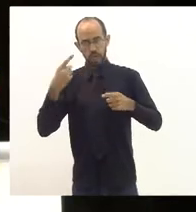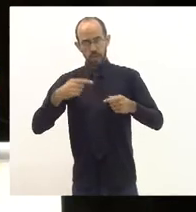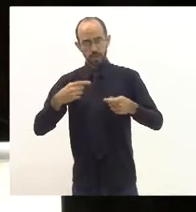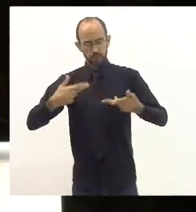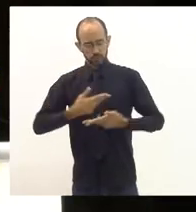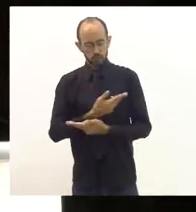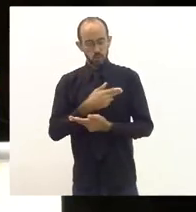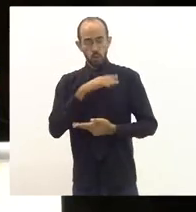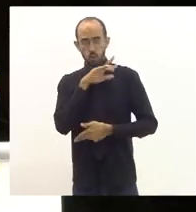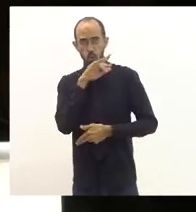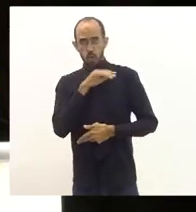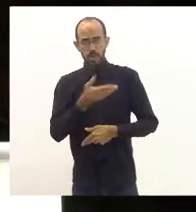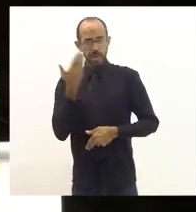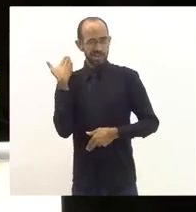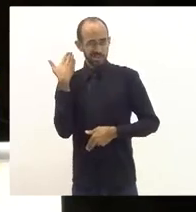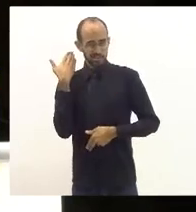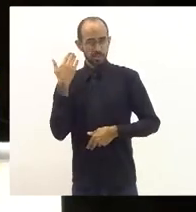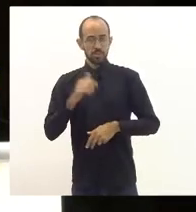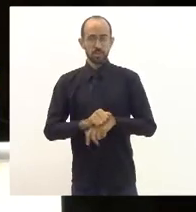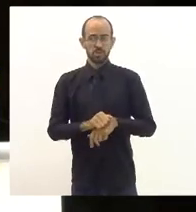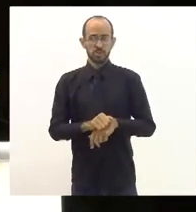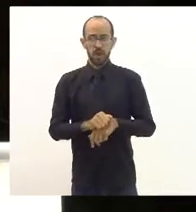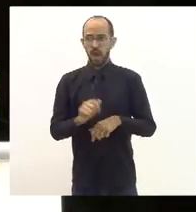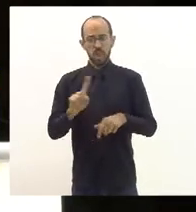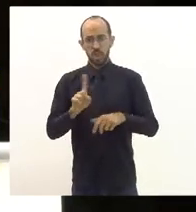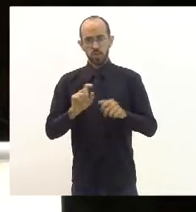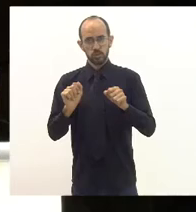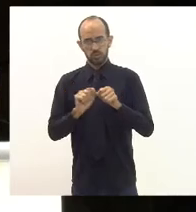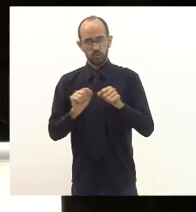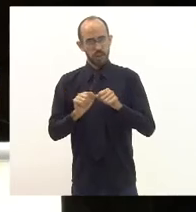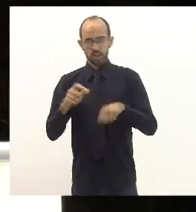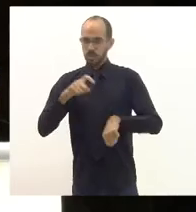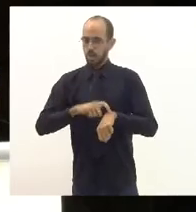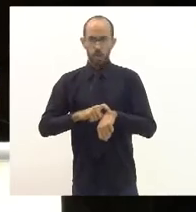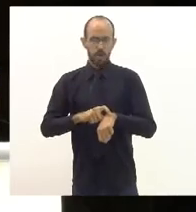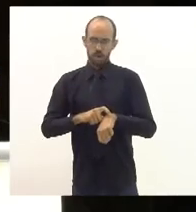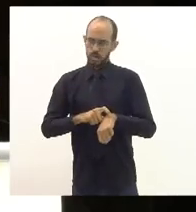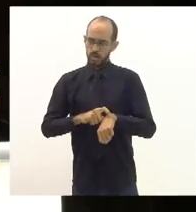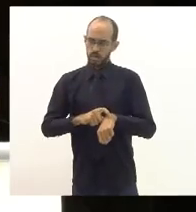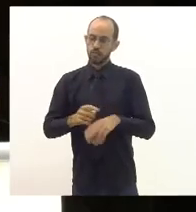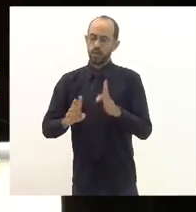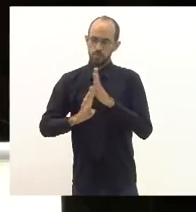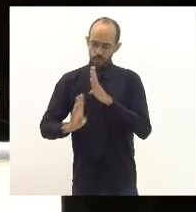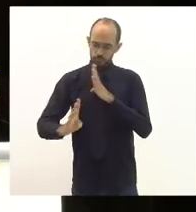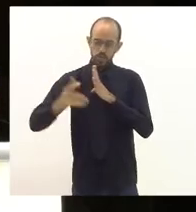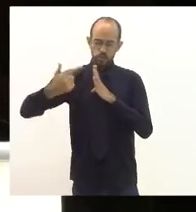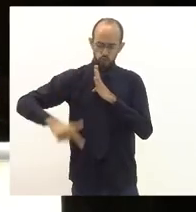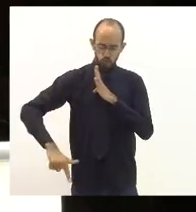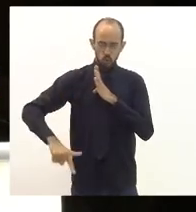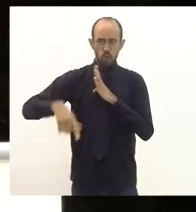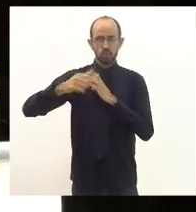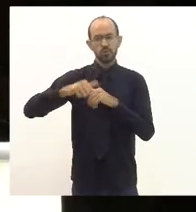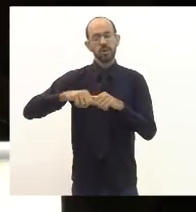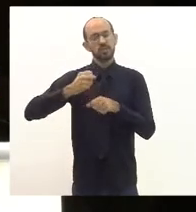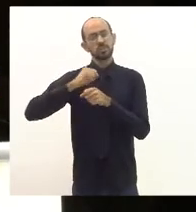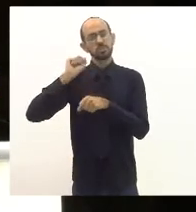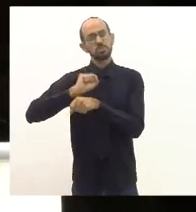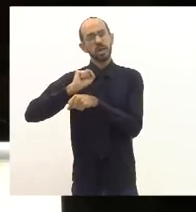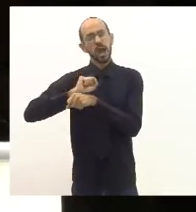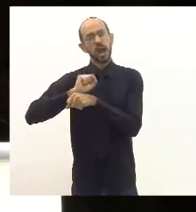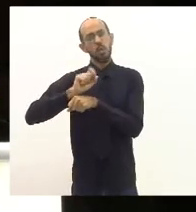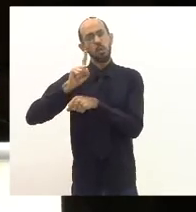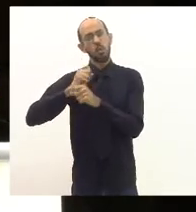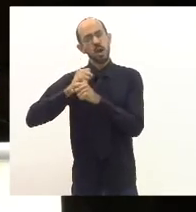mal feita, ela não é feita de forma imediata. A pessoa entra numa nova fila para esperar mais 12 meses, não sei quantos